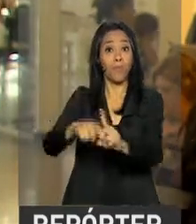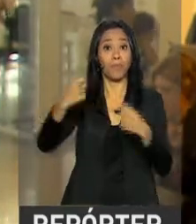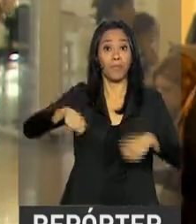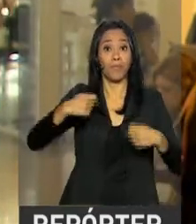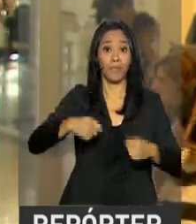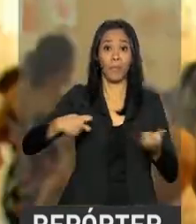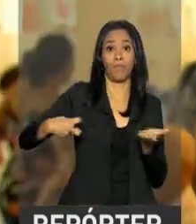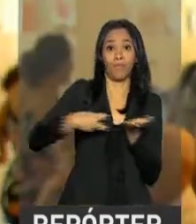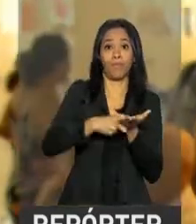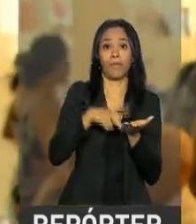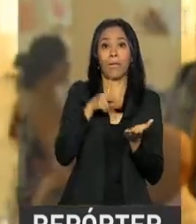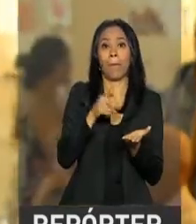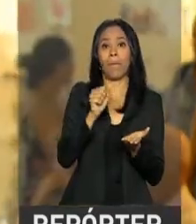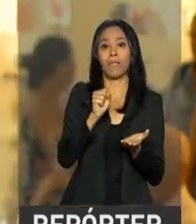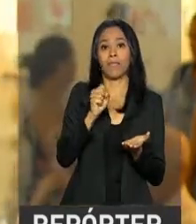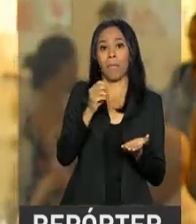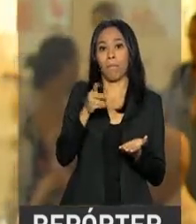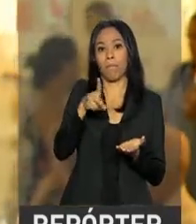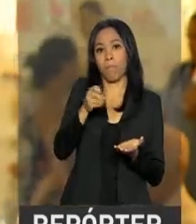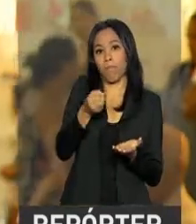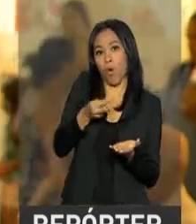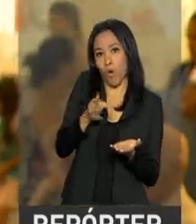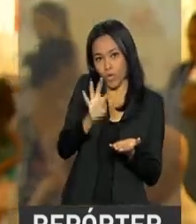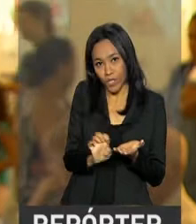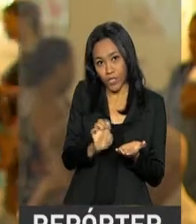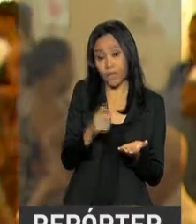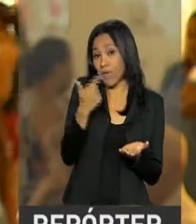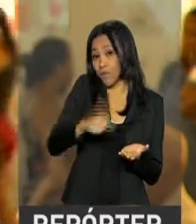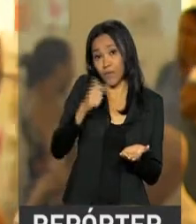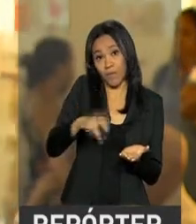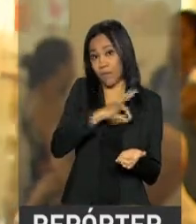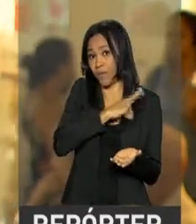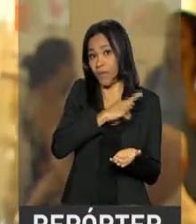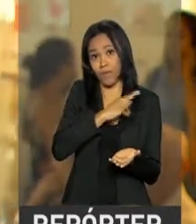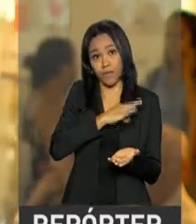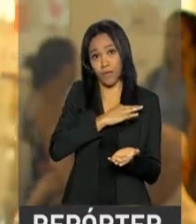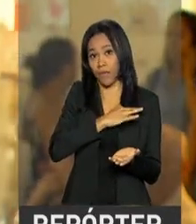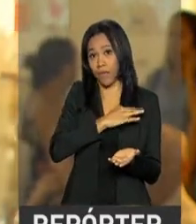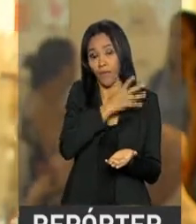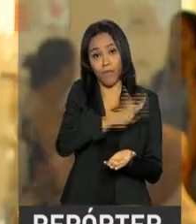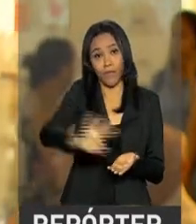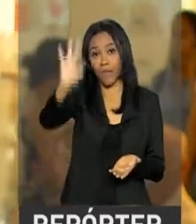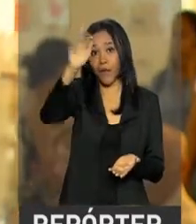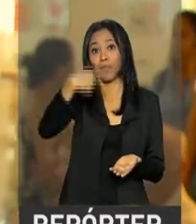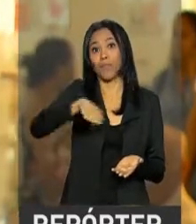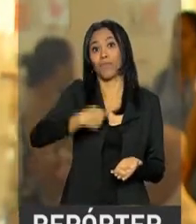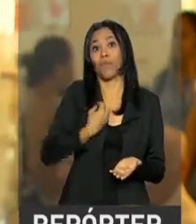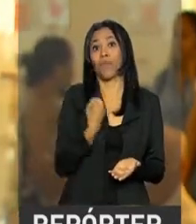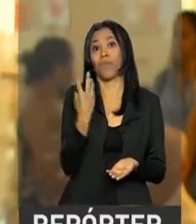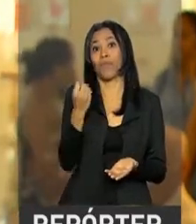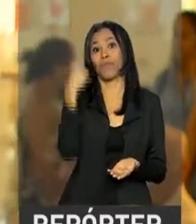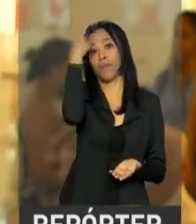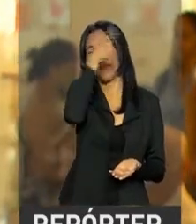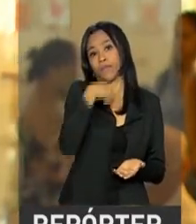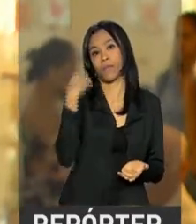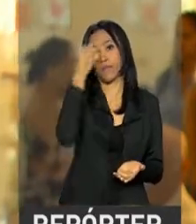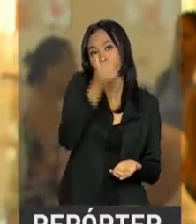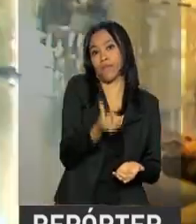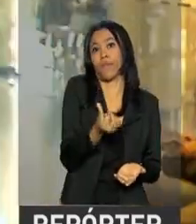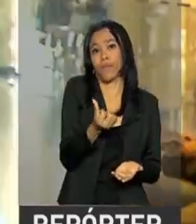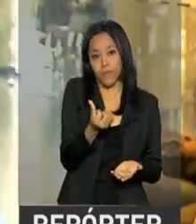passaporte como não há posto da polícia federal em sociedade teve que viajar seis horas de carro até o distrito